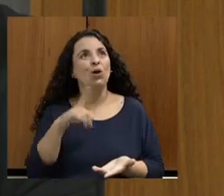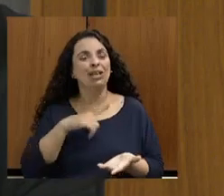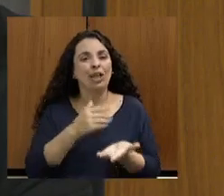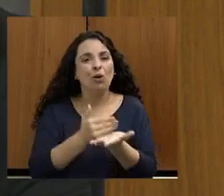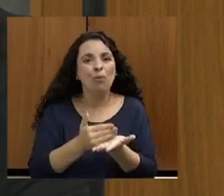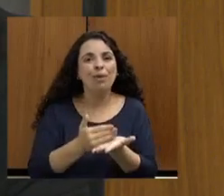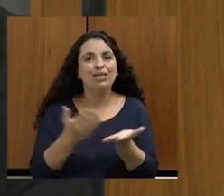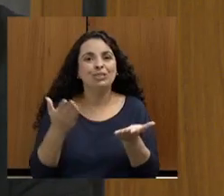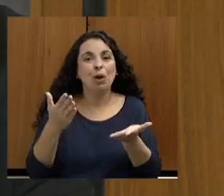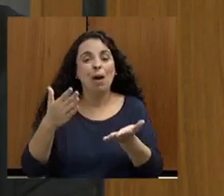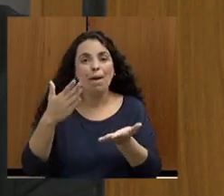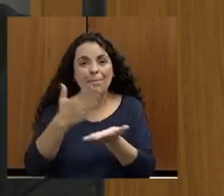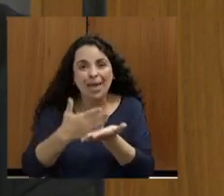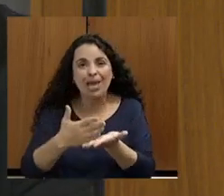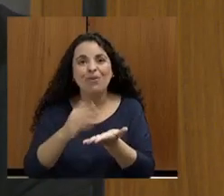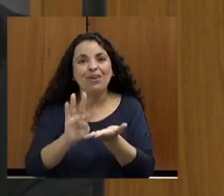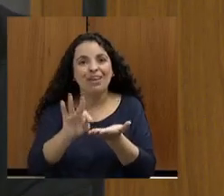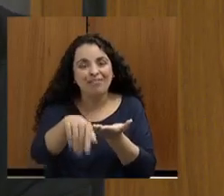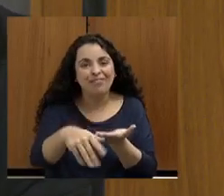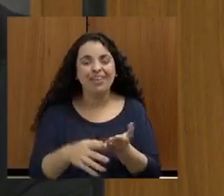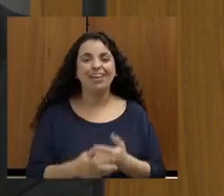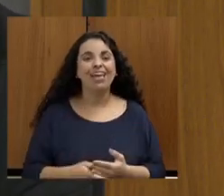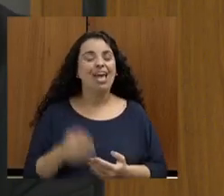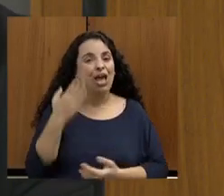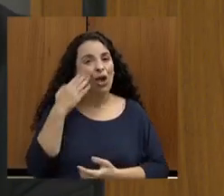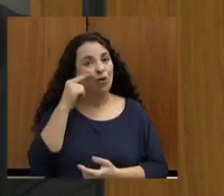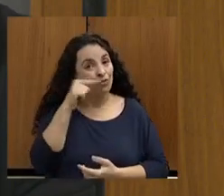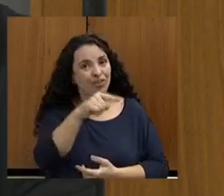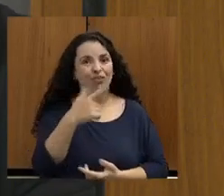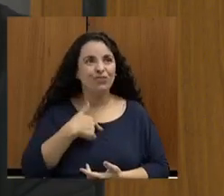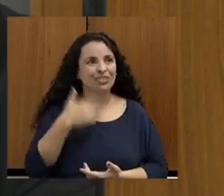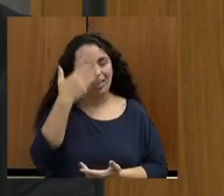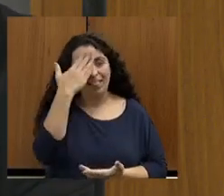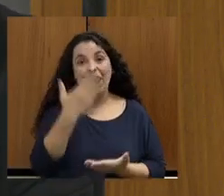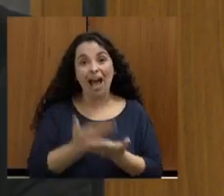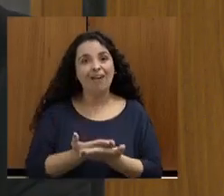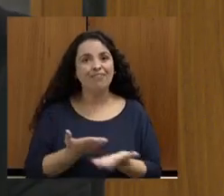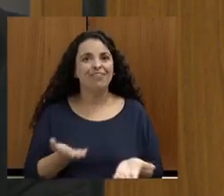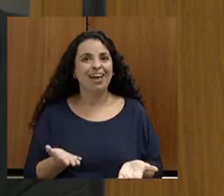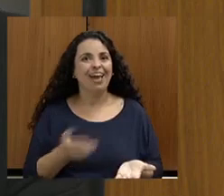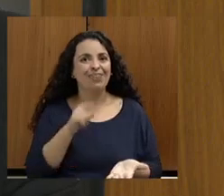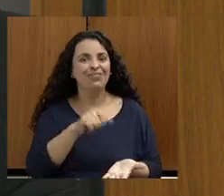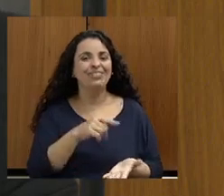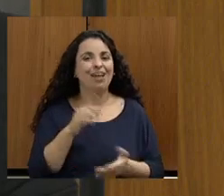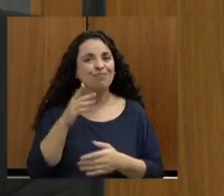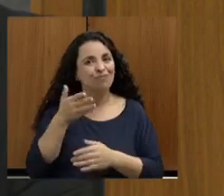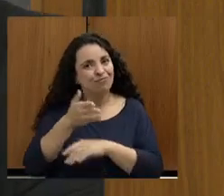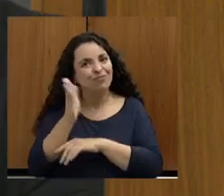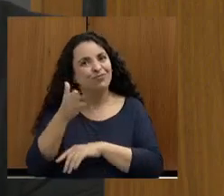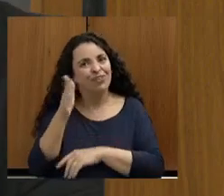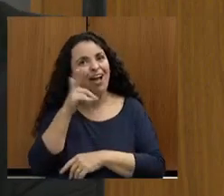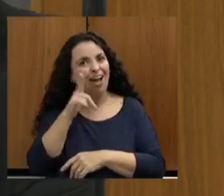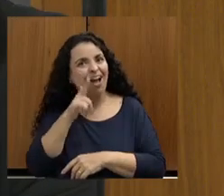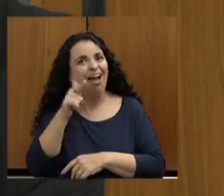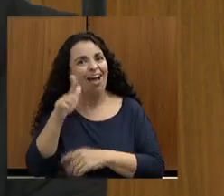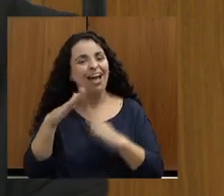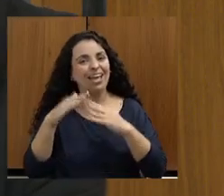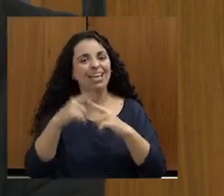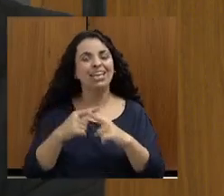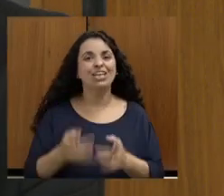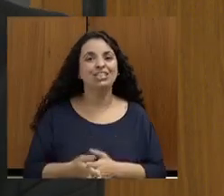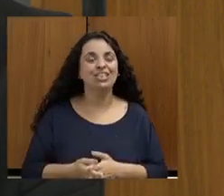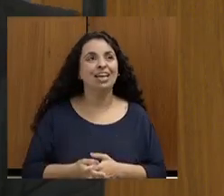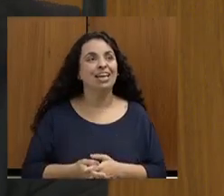quero crer, eu vi que você é uma pessoa que exercita a sua fé, falou da sua frequência em igreja, de que tem aí uma solução,